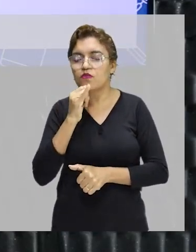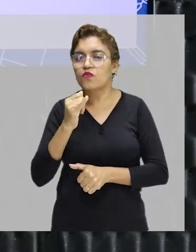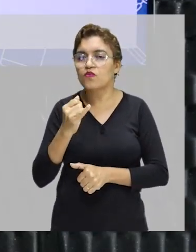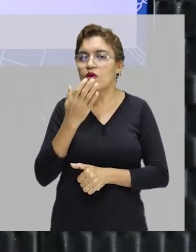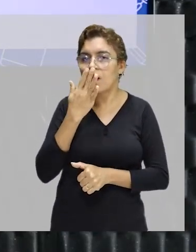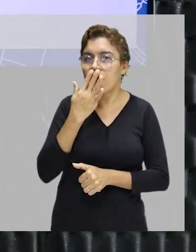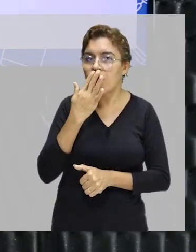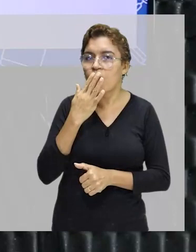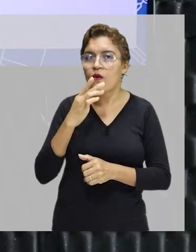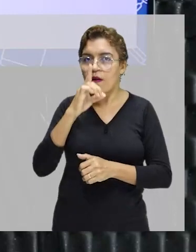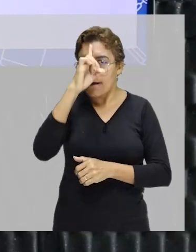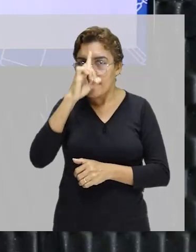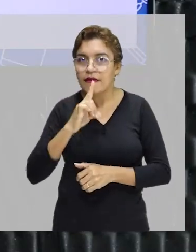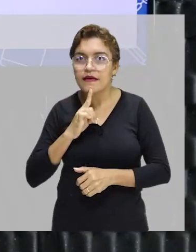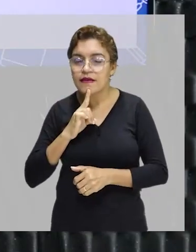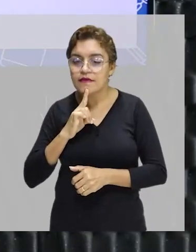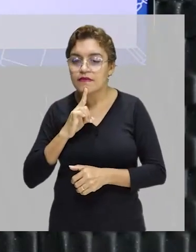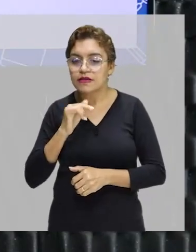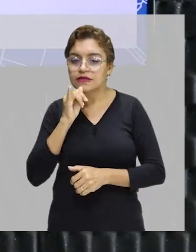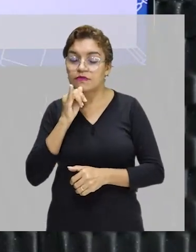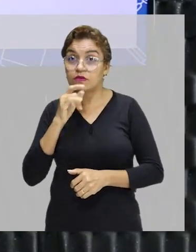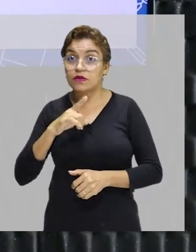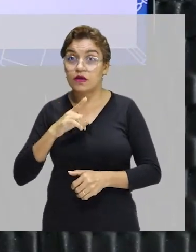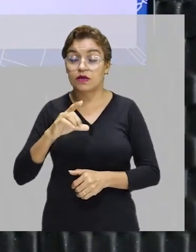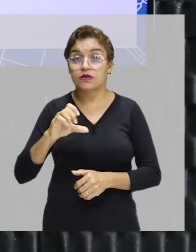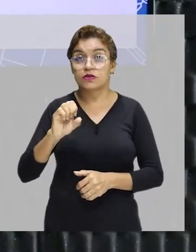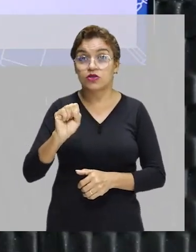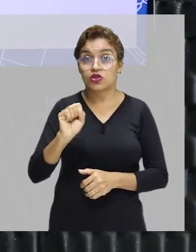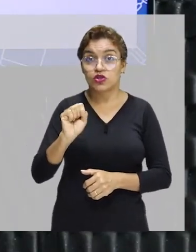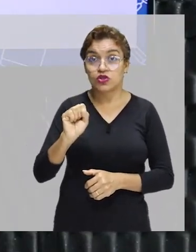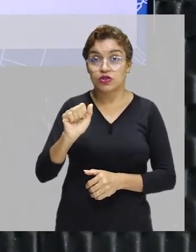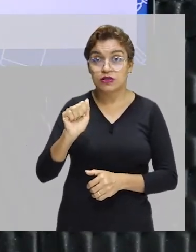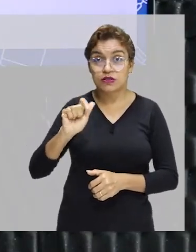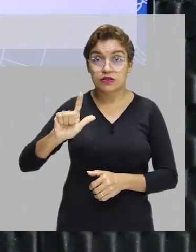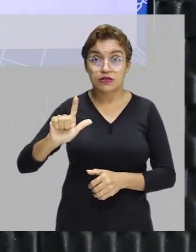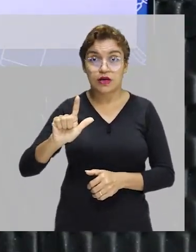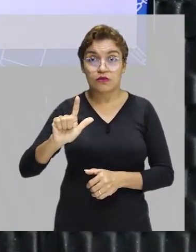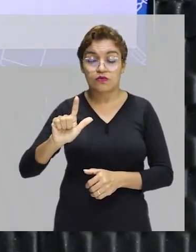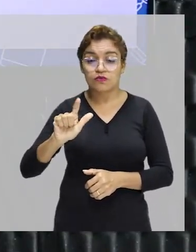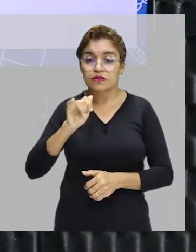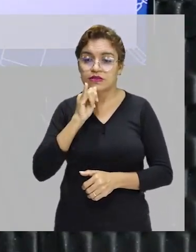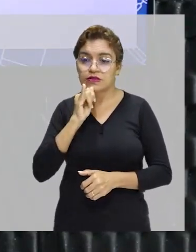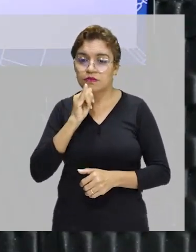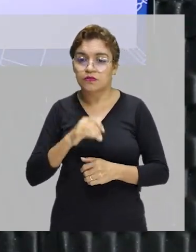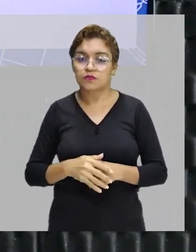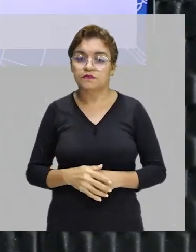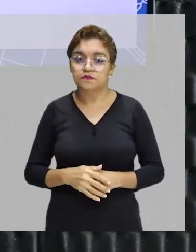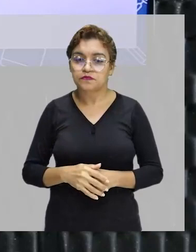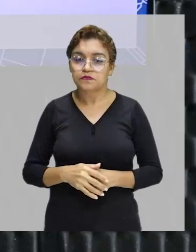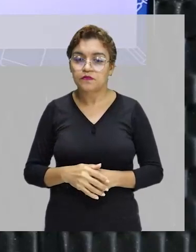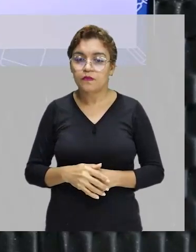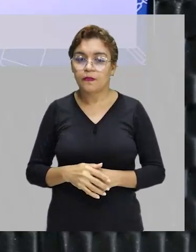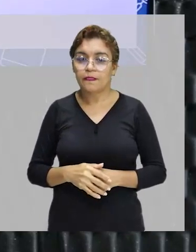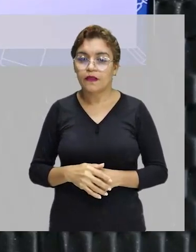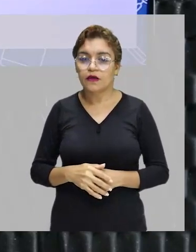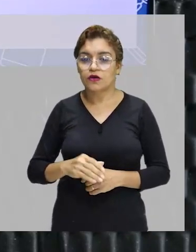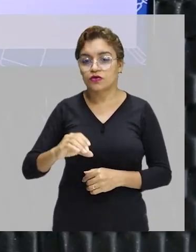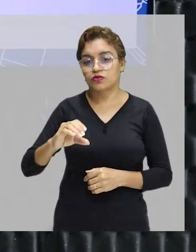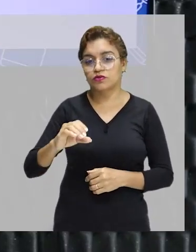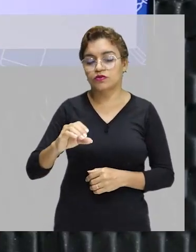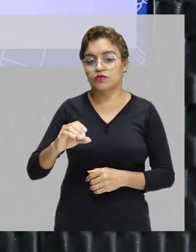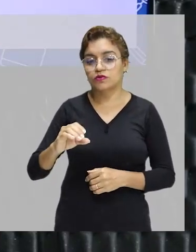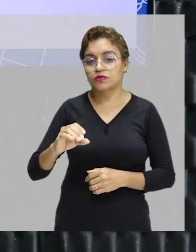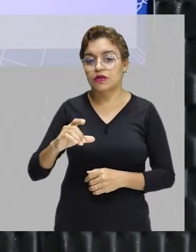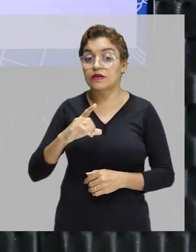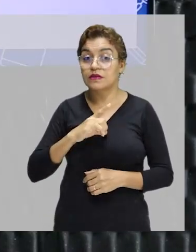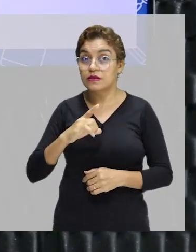sódio, né, essa substância, esse metal, quando em contato com a chama, vai produzir, né, uma